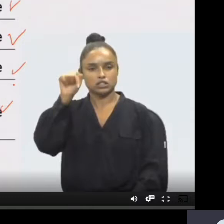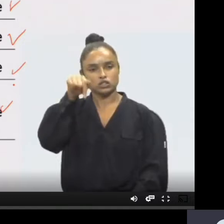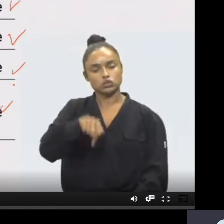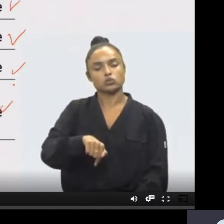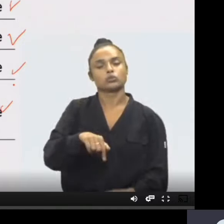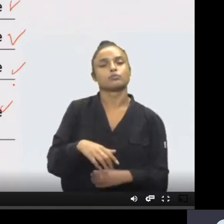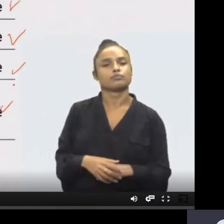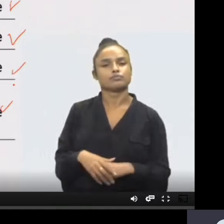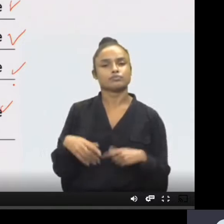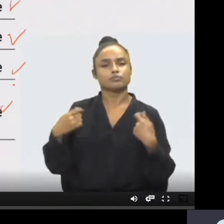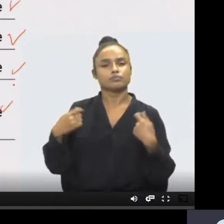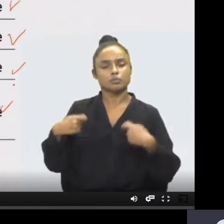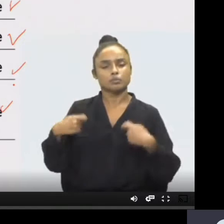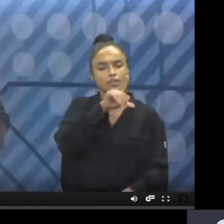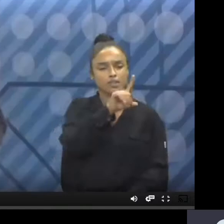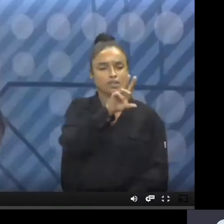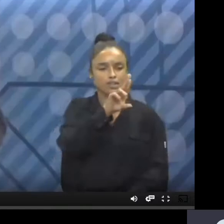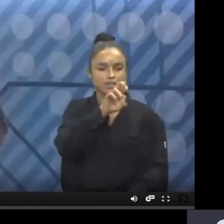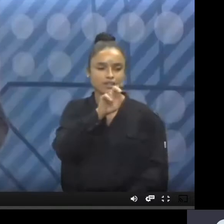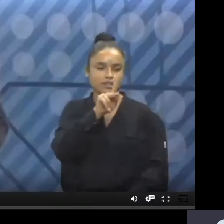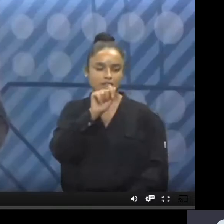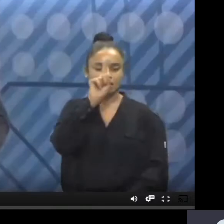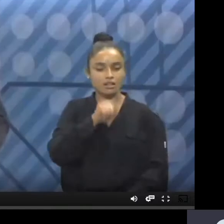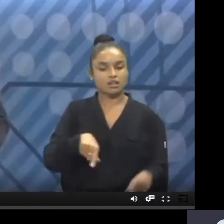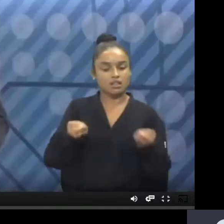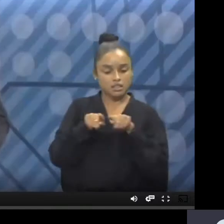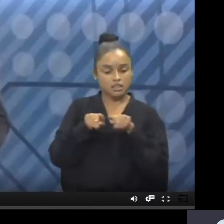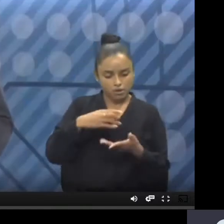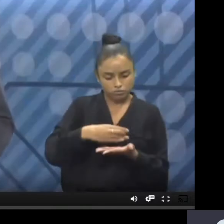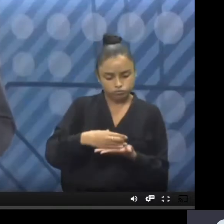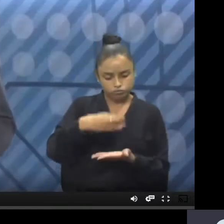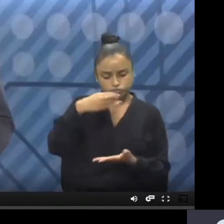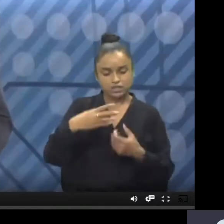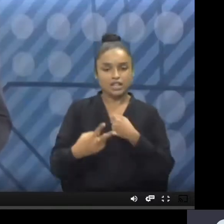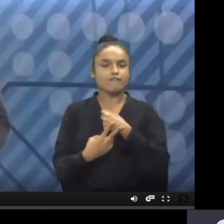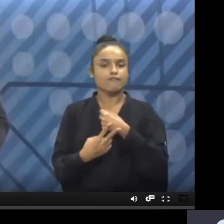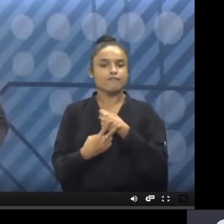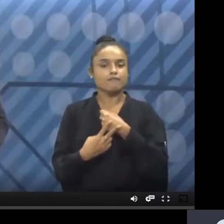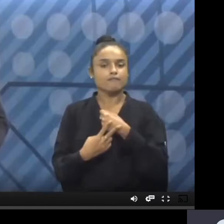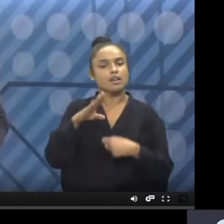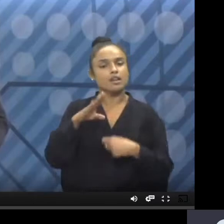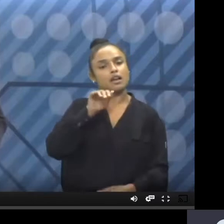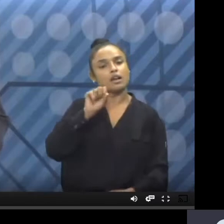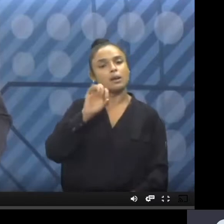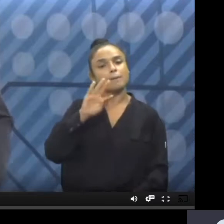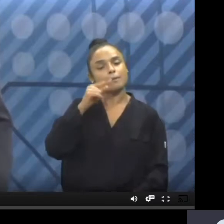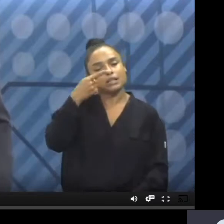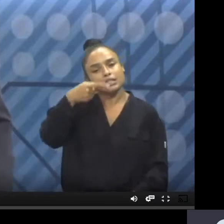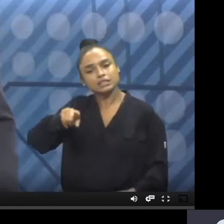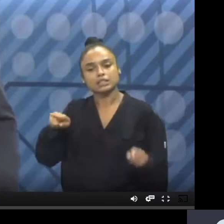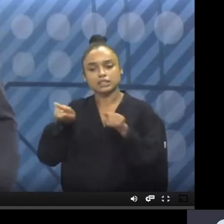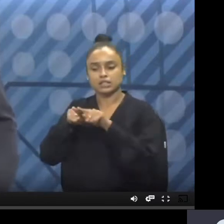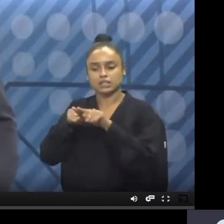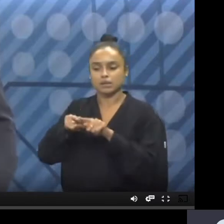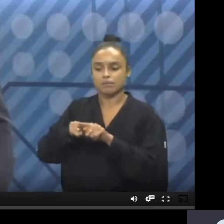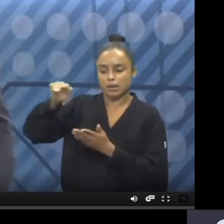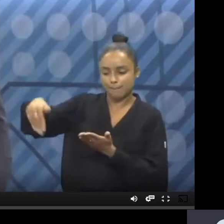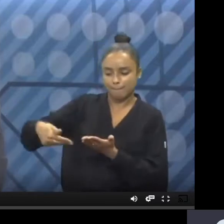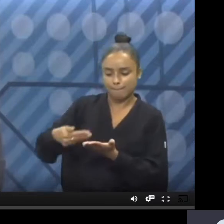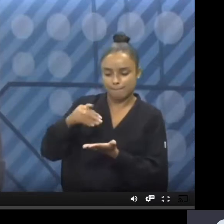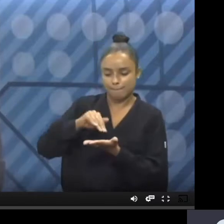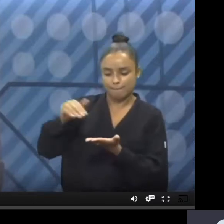precisar de bastão de vidro. Além do bastão de vidro, nós também vamos precisar de espátulas que serão